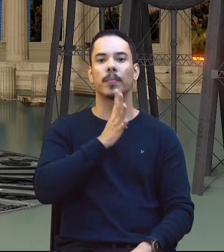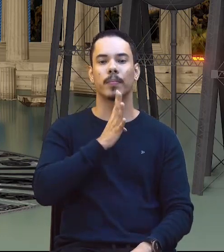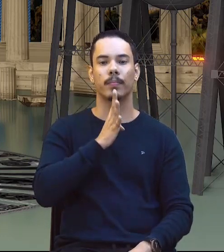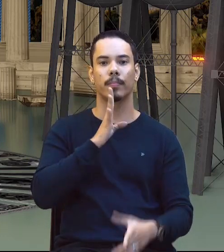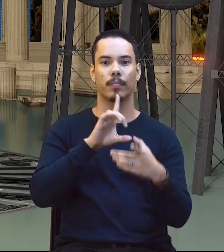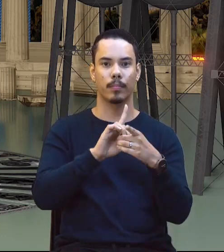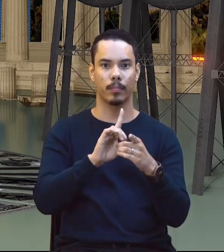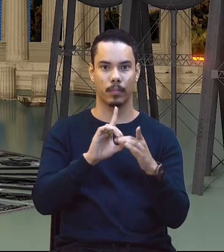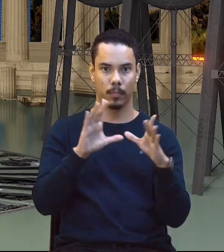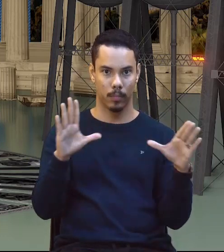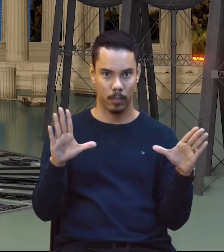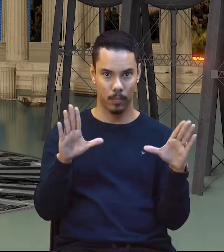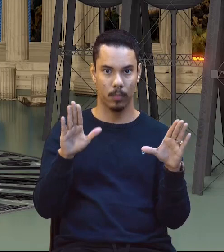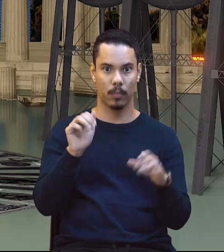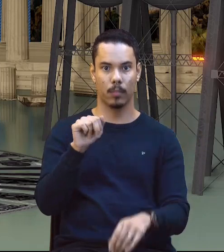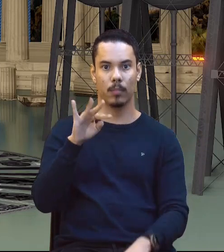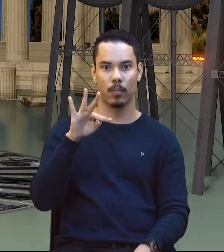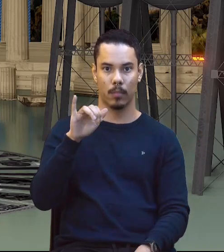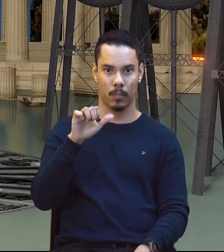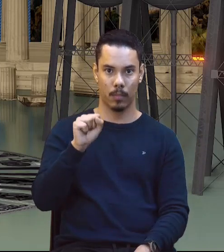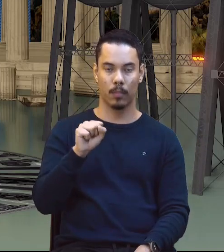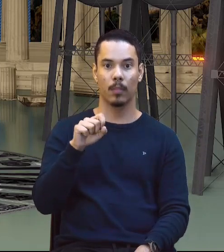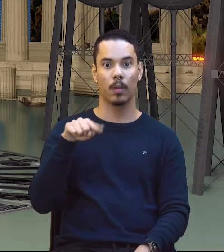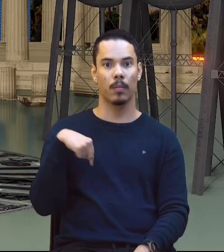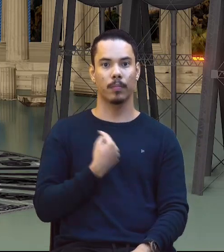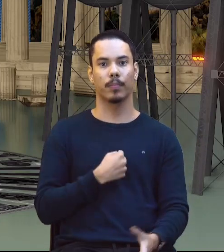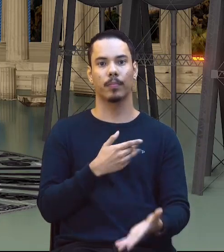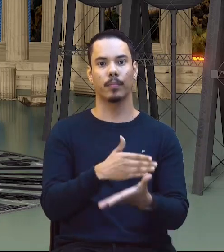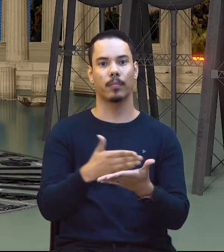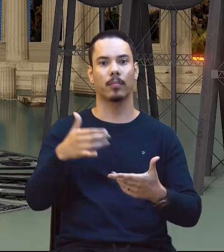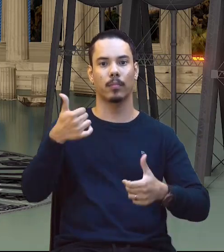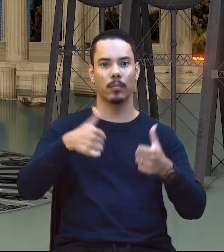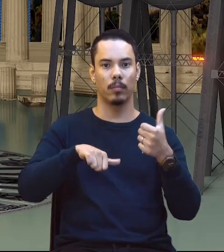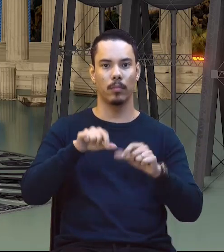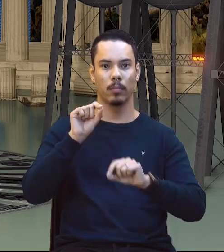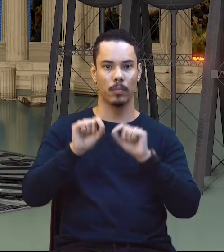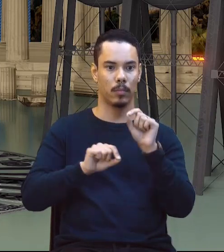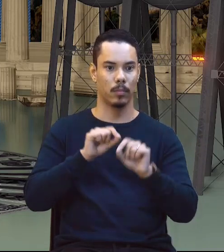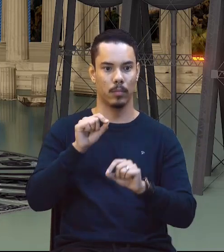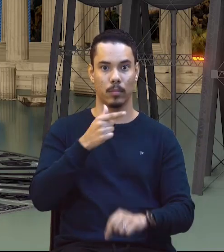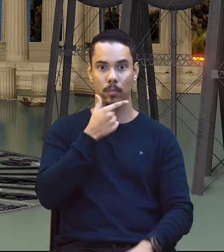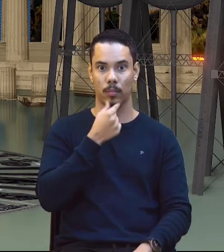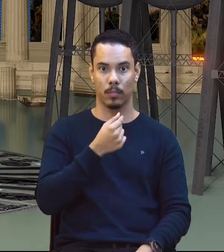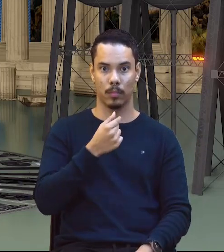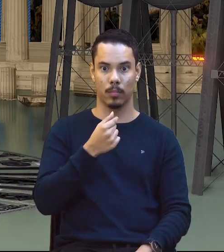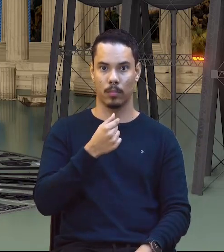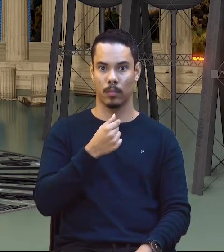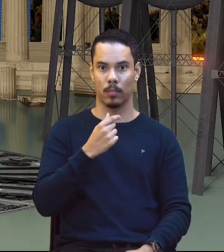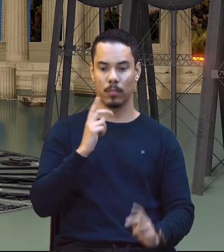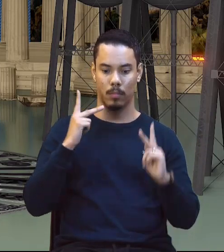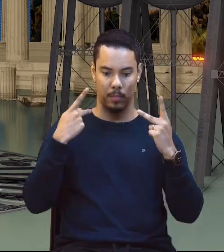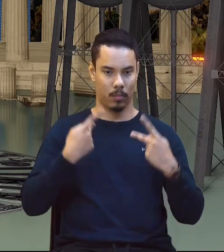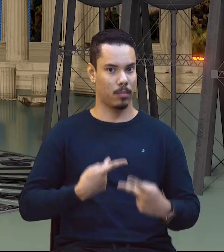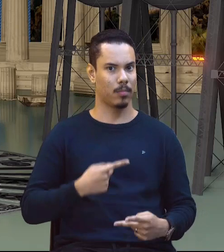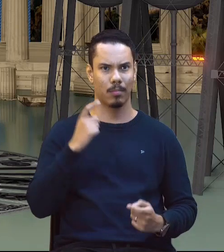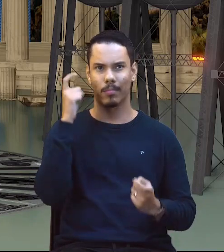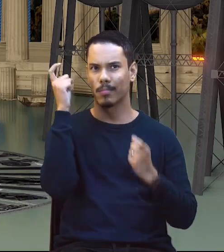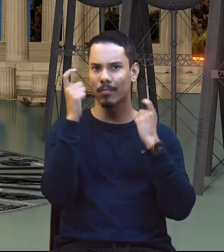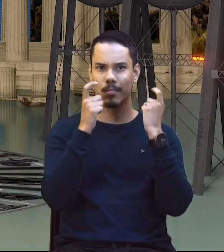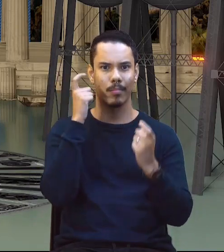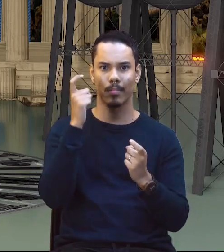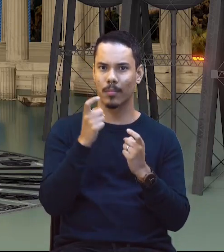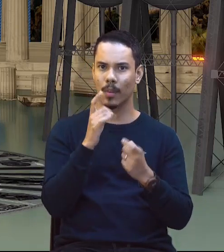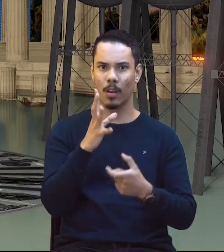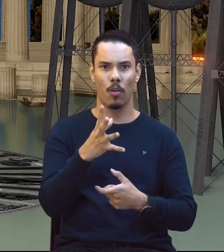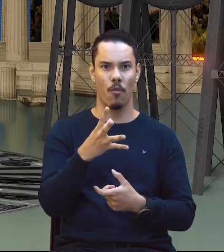ateniense, nós começamos a analisar o seguinte: o homem não está mais preocupado com aquilo que está fora de si,